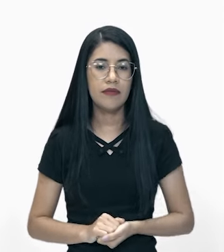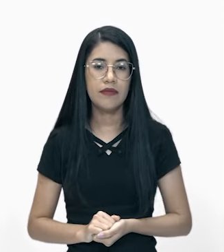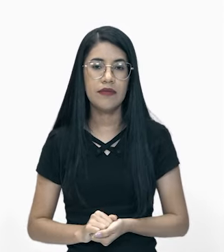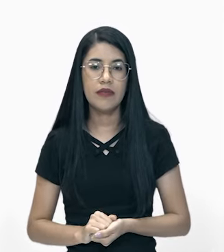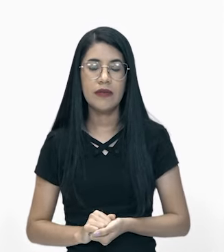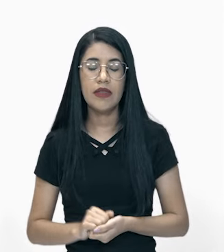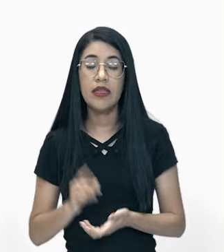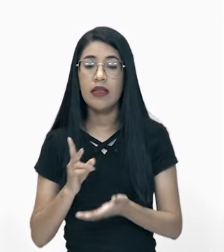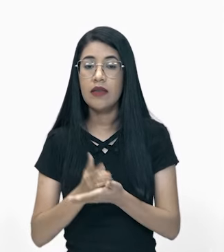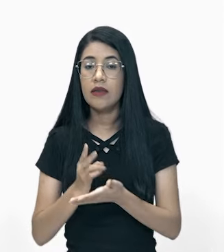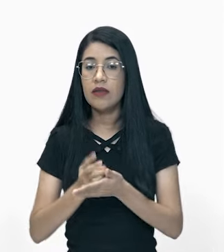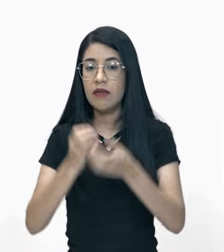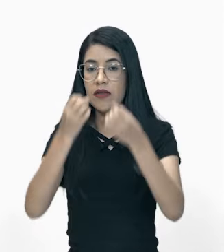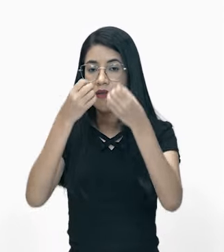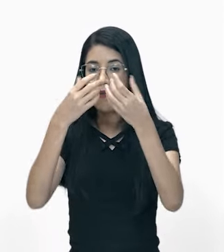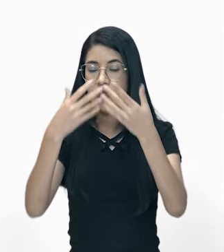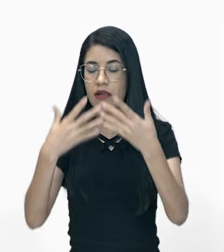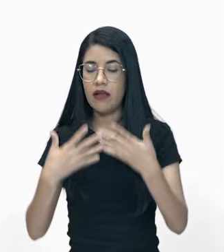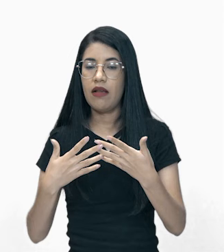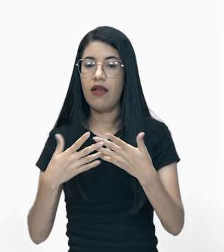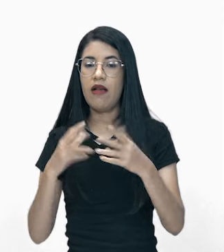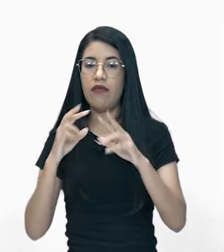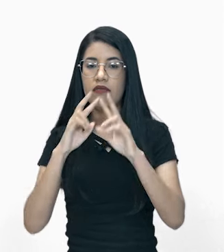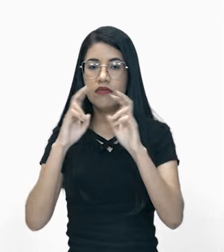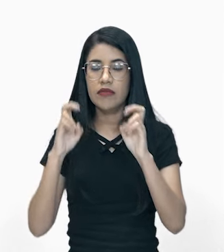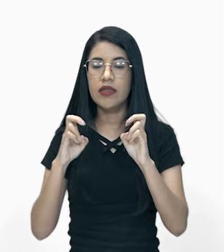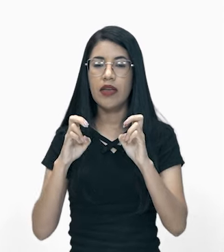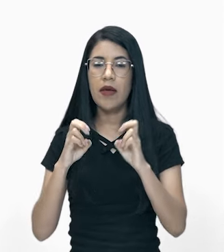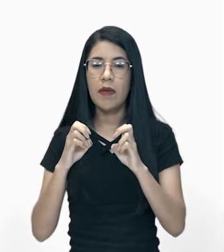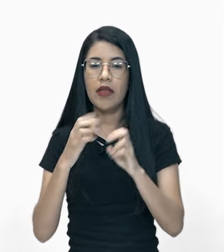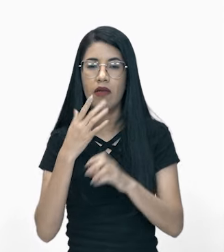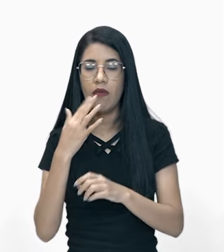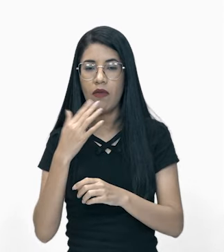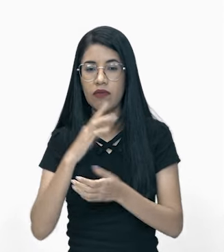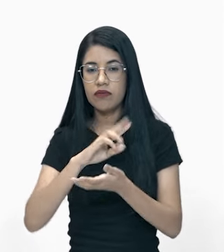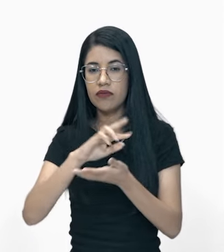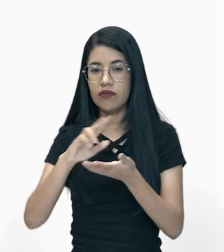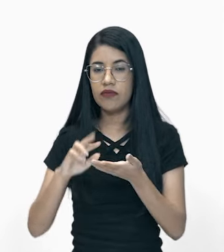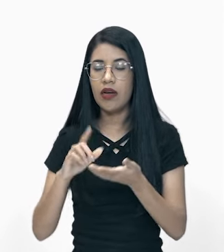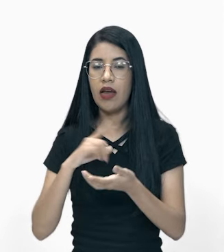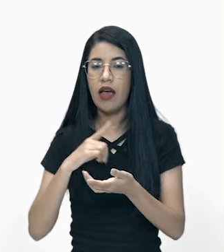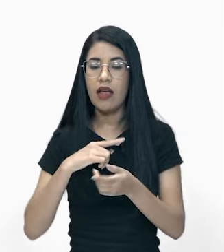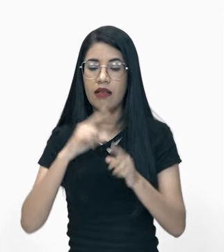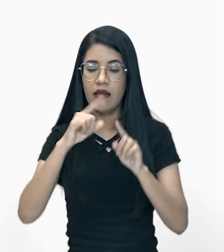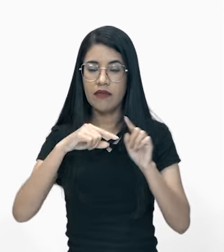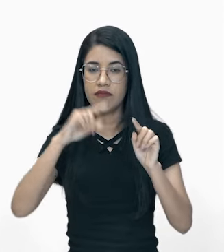se falar do espectro, você tem aí as ondas